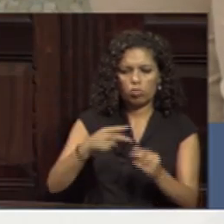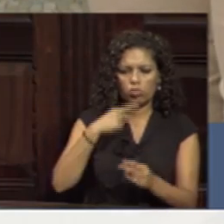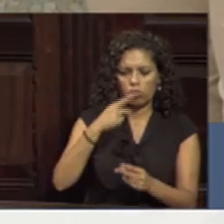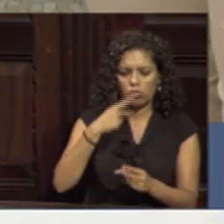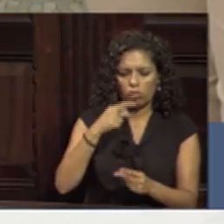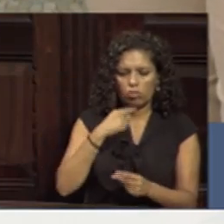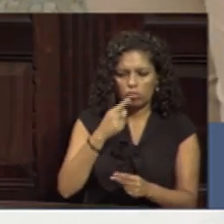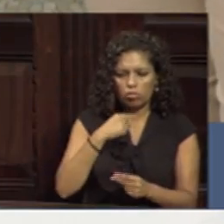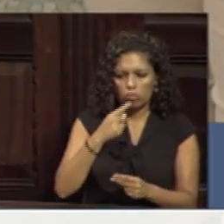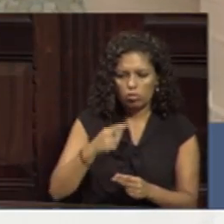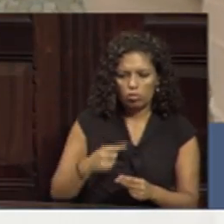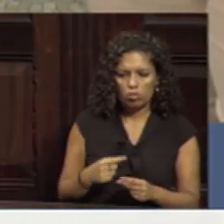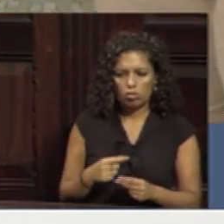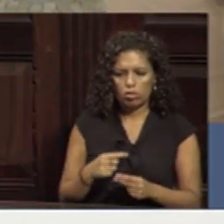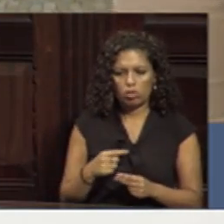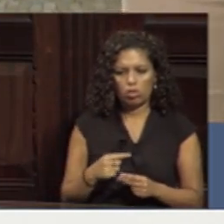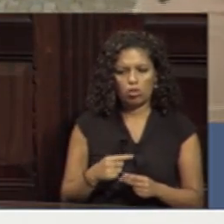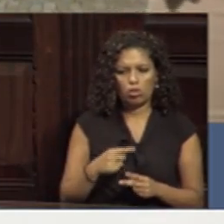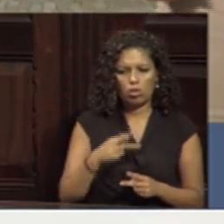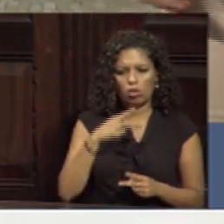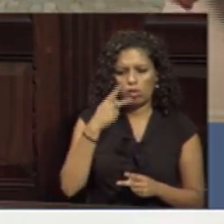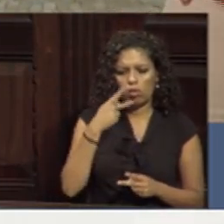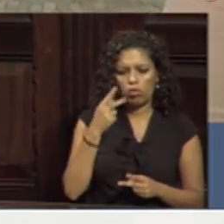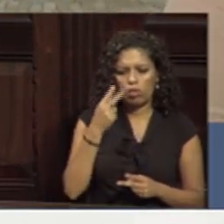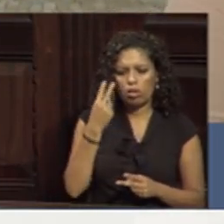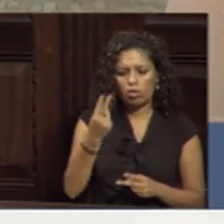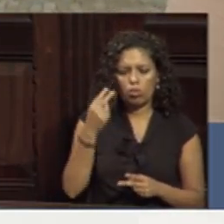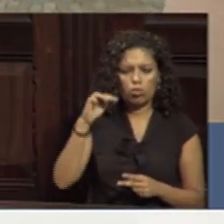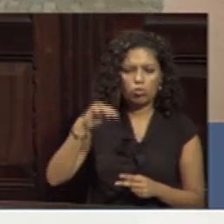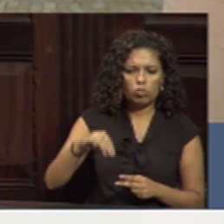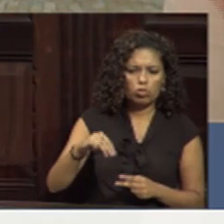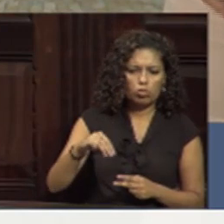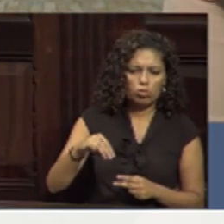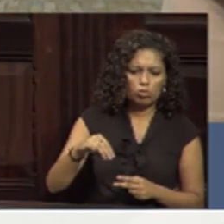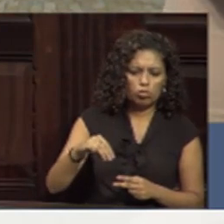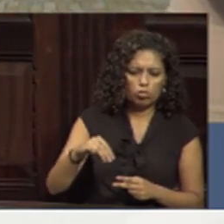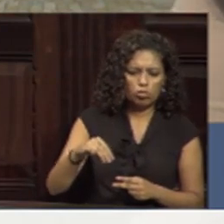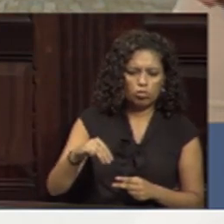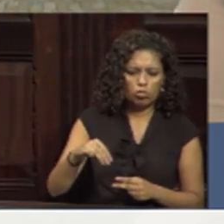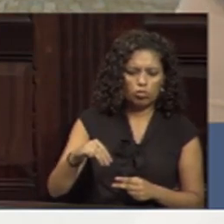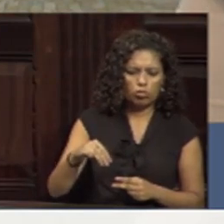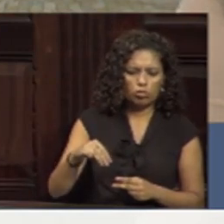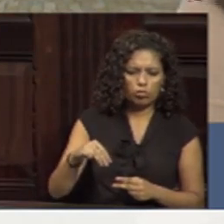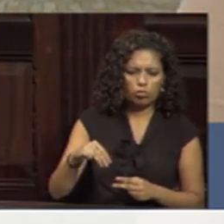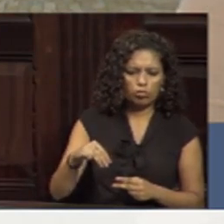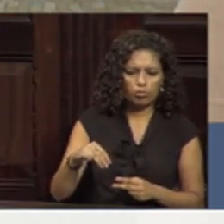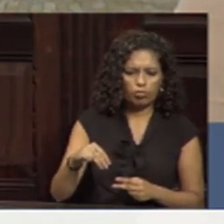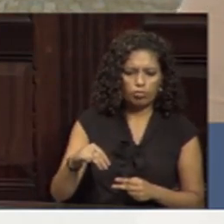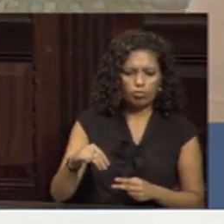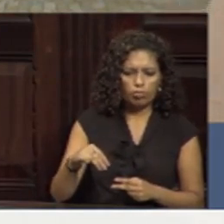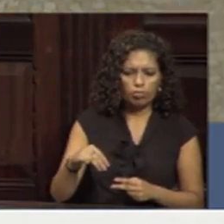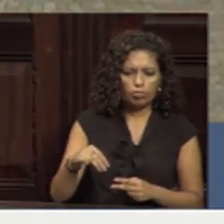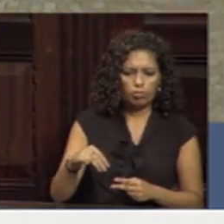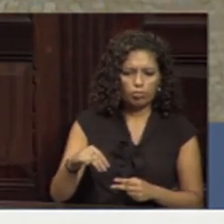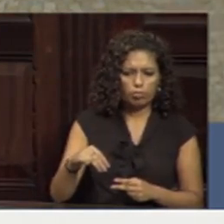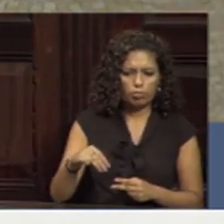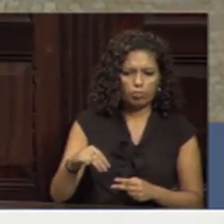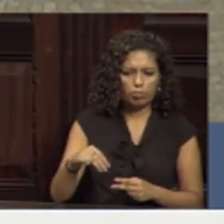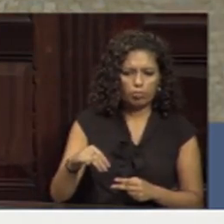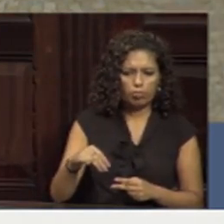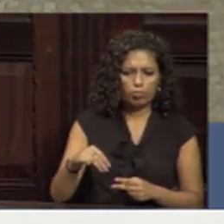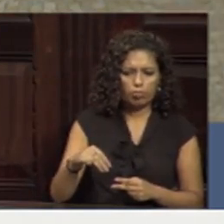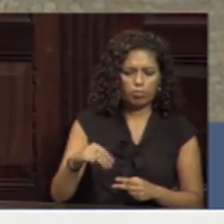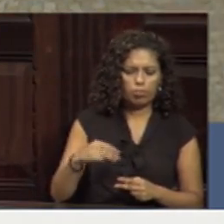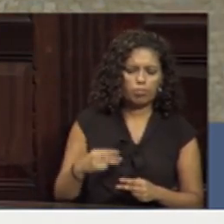Eleomar, eu vou falar só 2 minutos, não, menos, 1 minuto do Eleomar hoje, porque quem conhece o Eleomar, eu